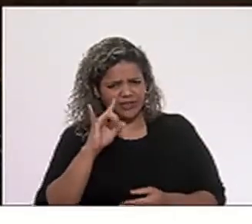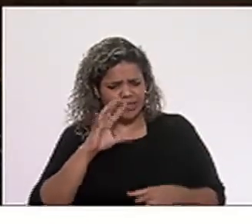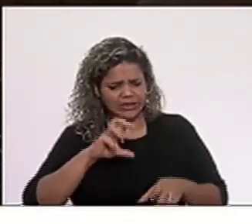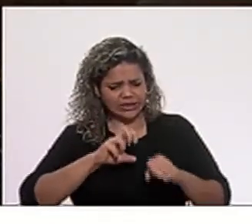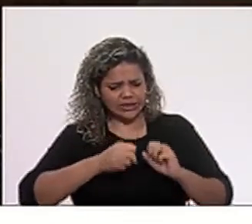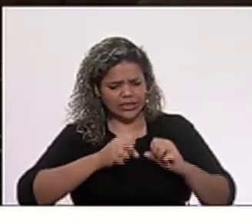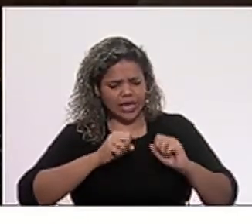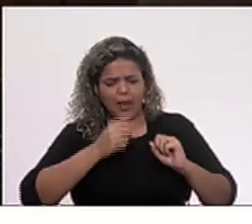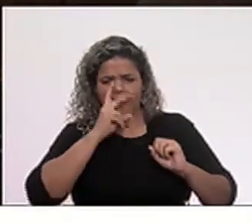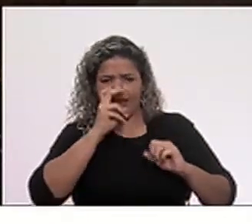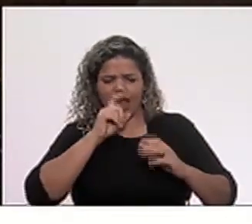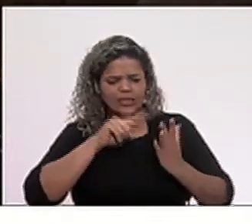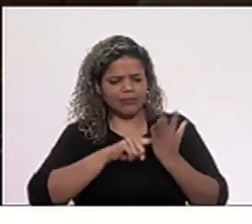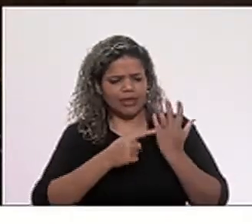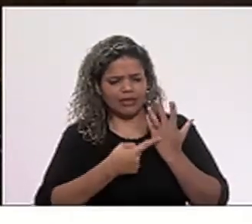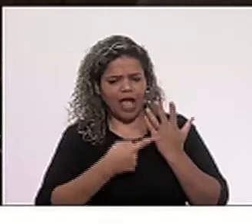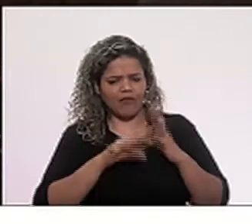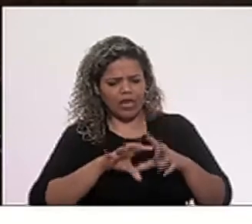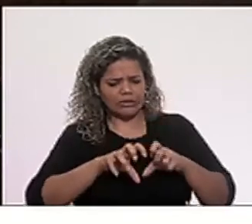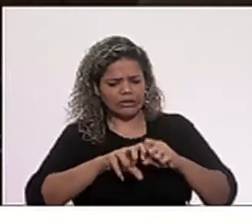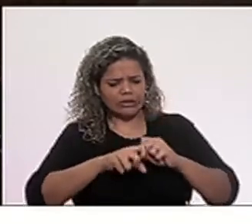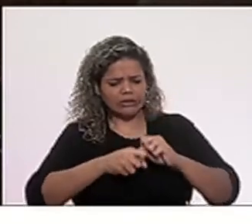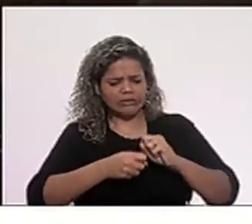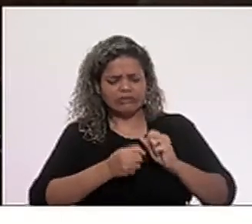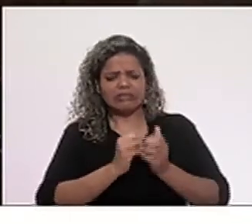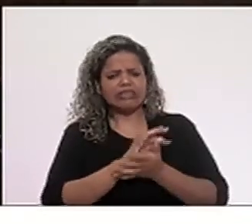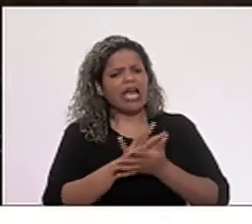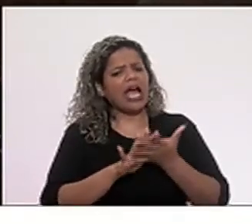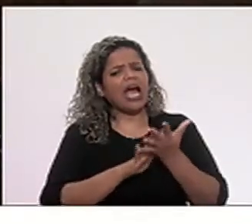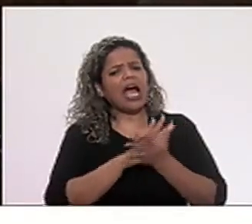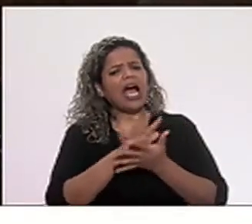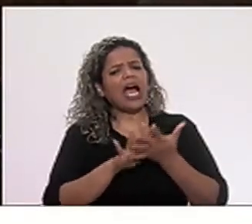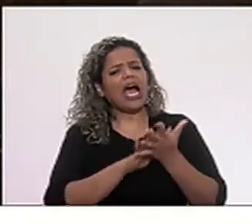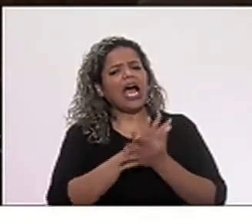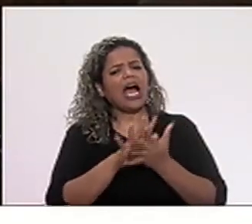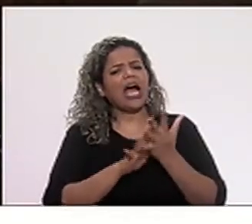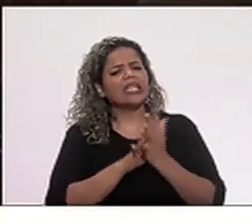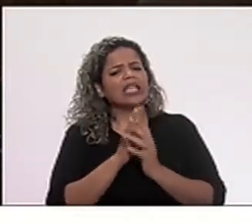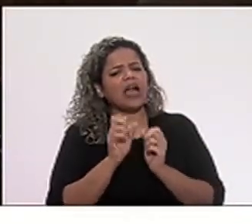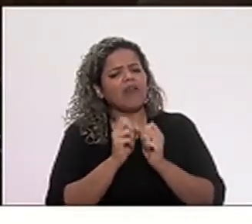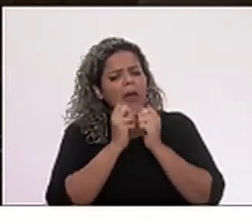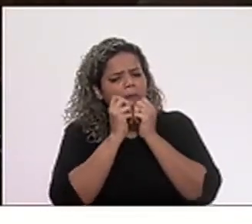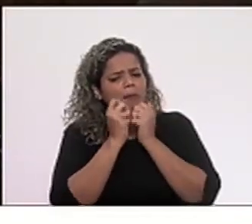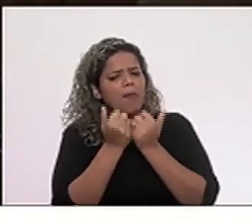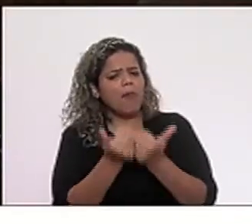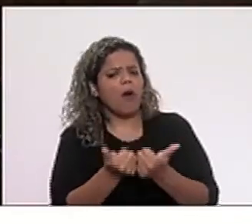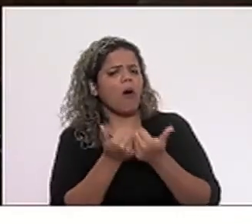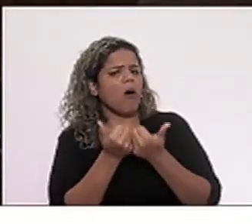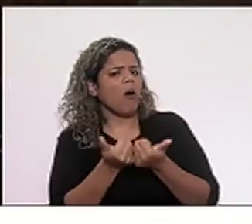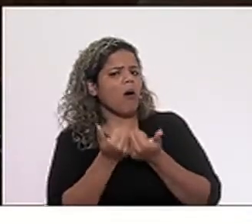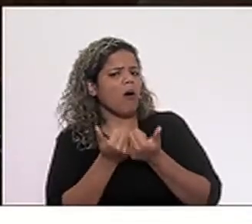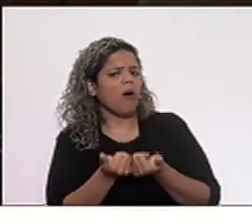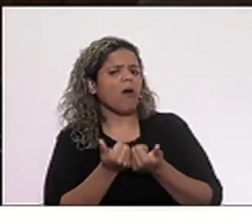espremer, não sai quase nada daquilo que possa ser aproveitado